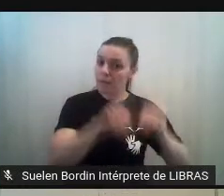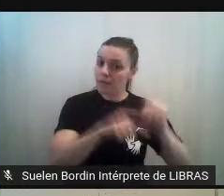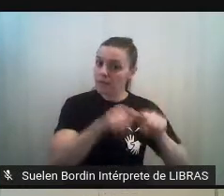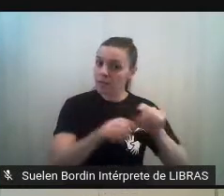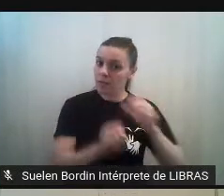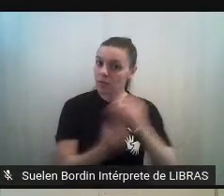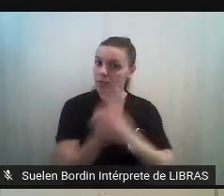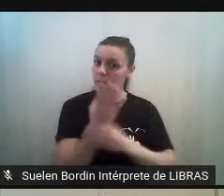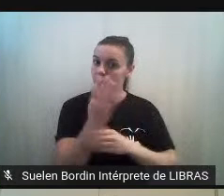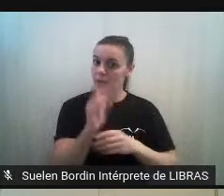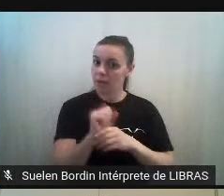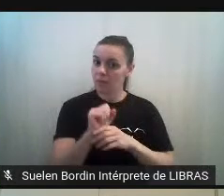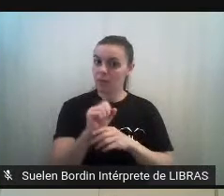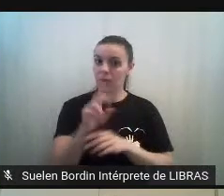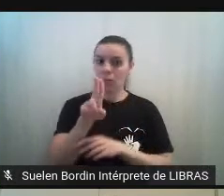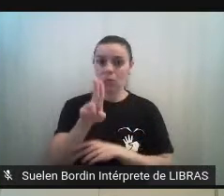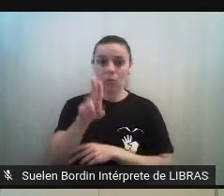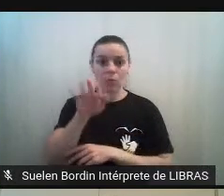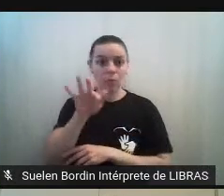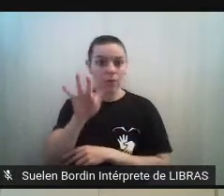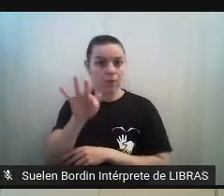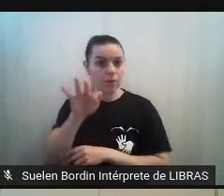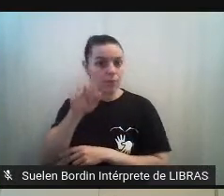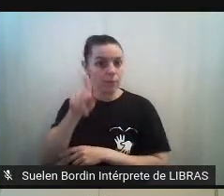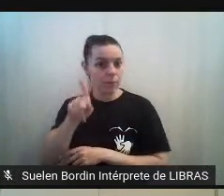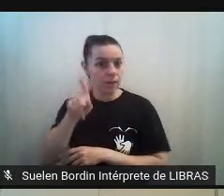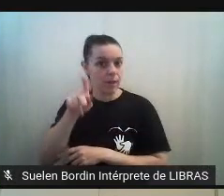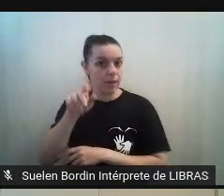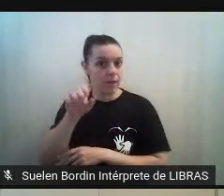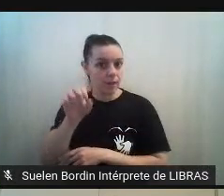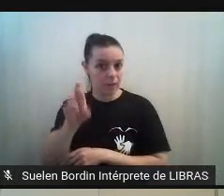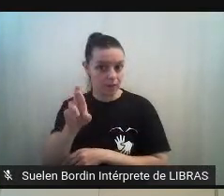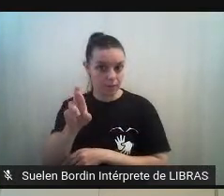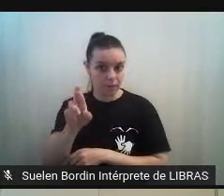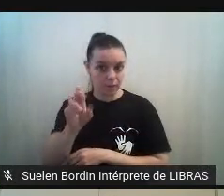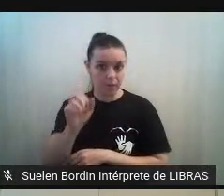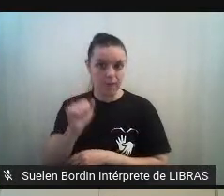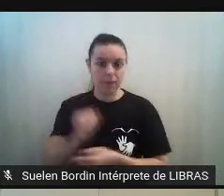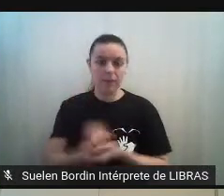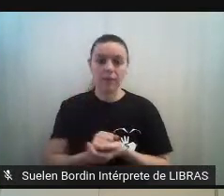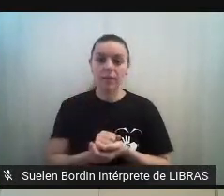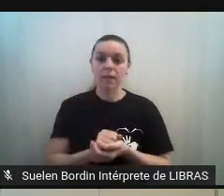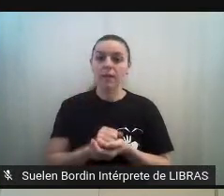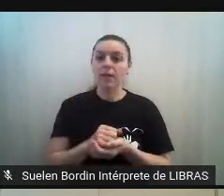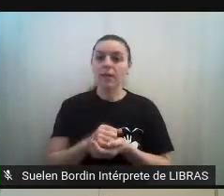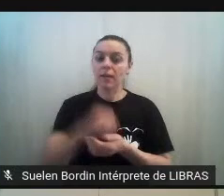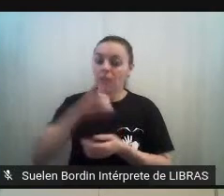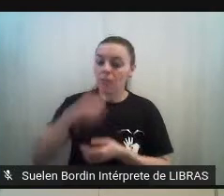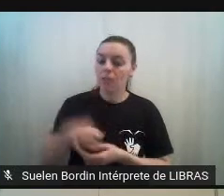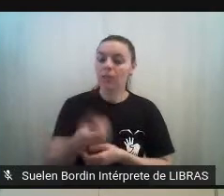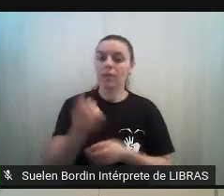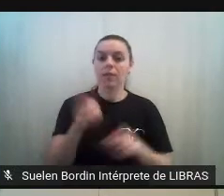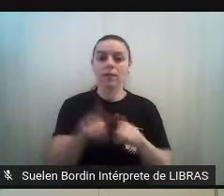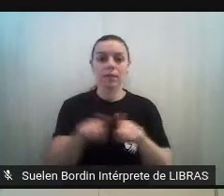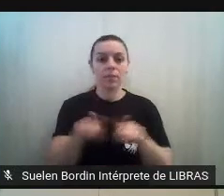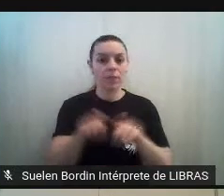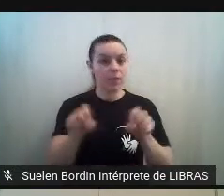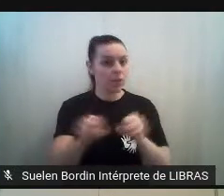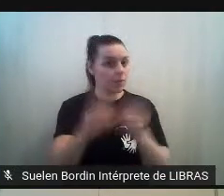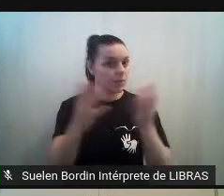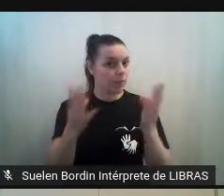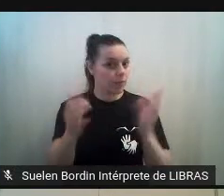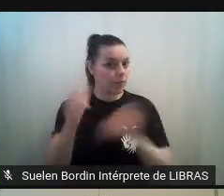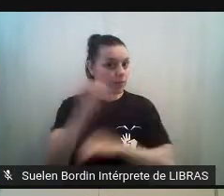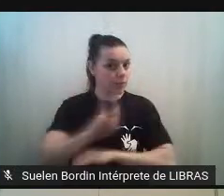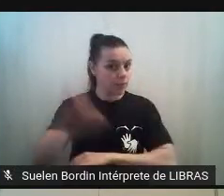pela UFPR, Universidade Federal do Paraná. E aproveitando também aqui que é um evento